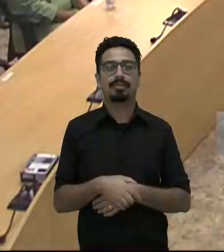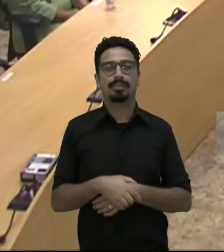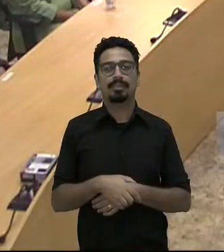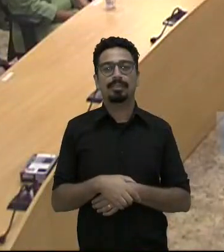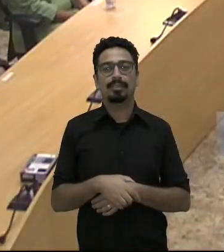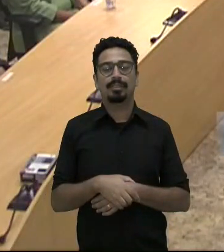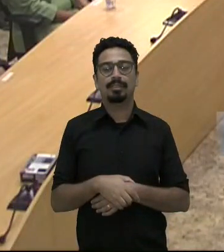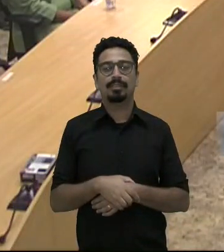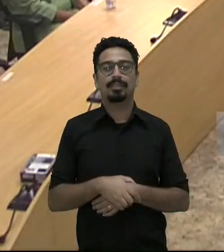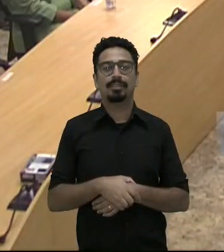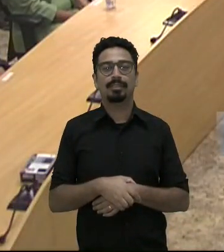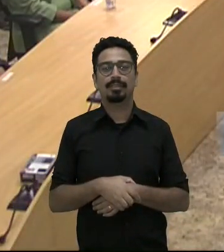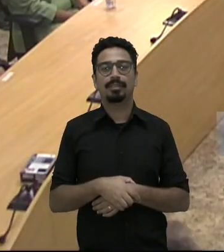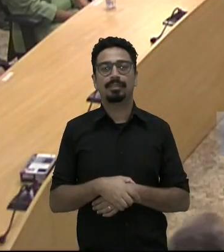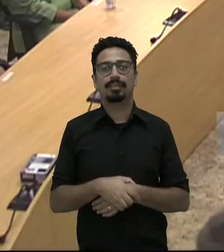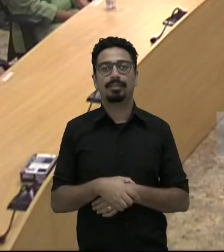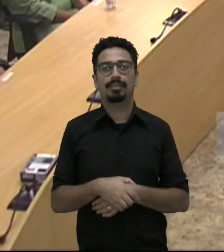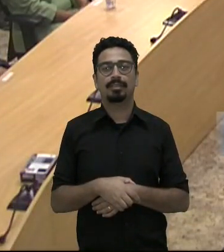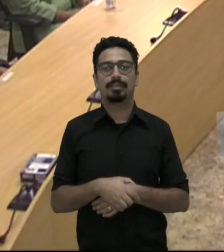favor.